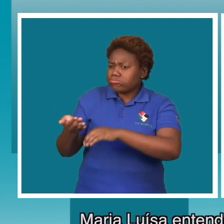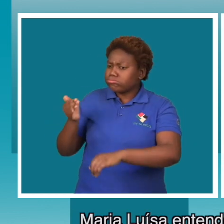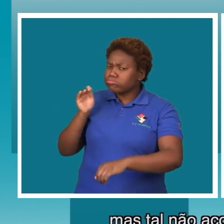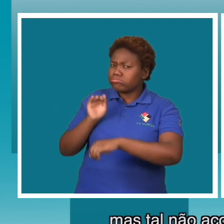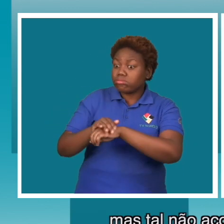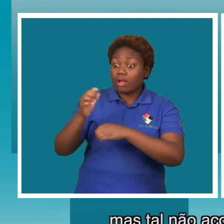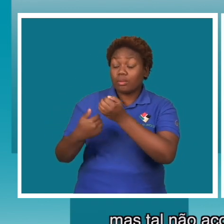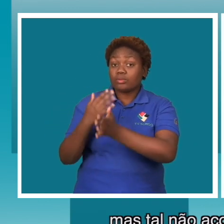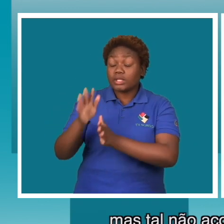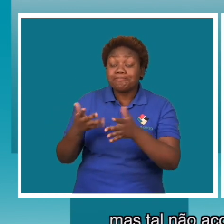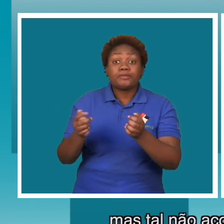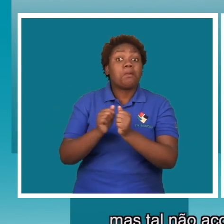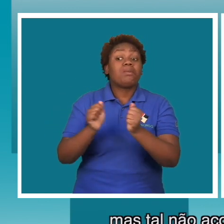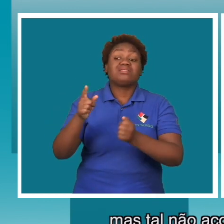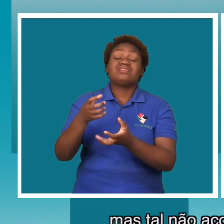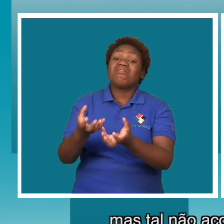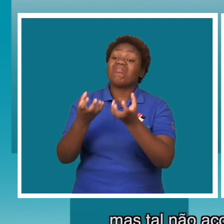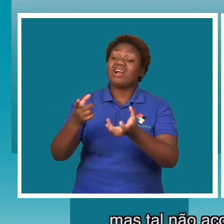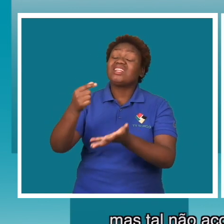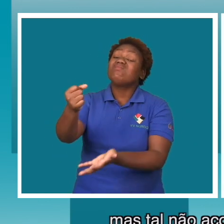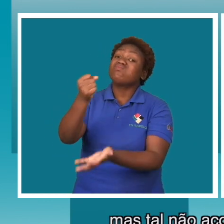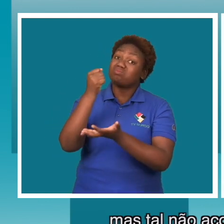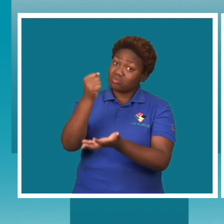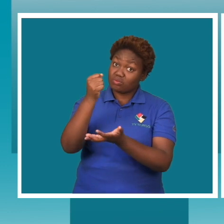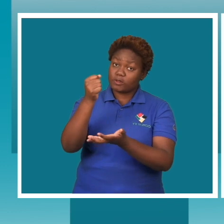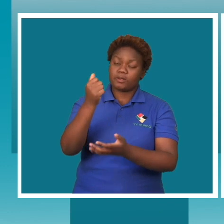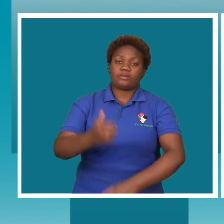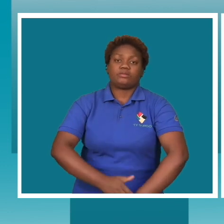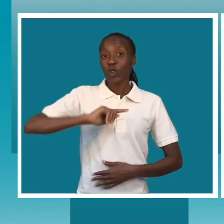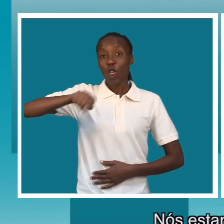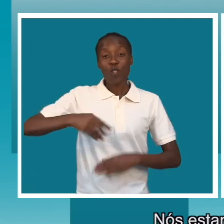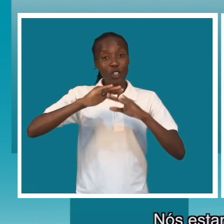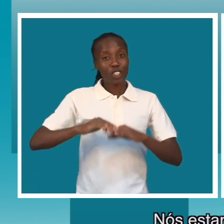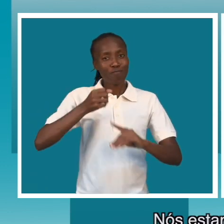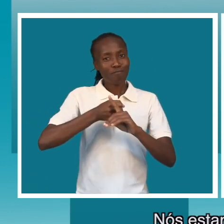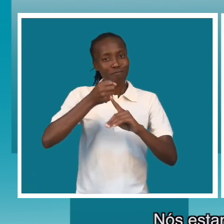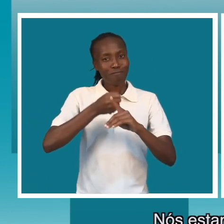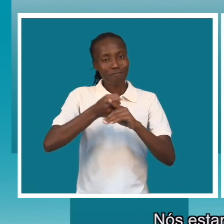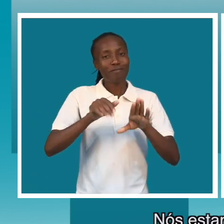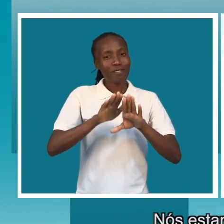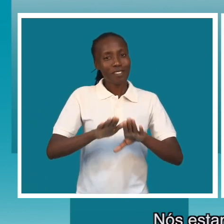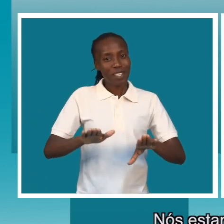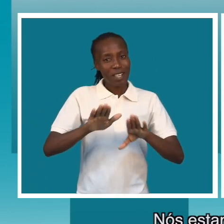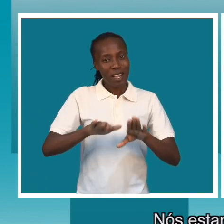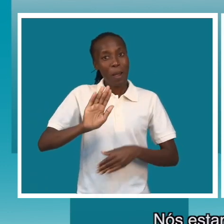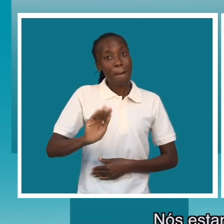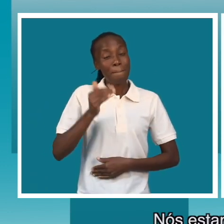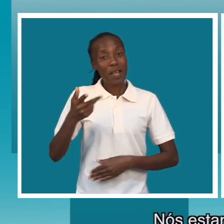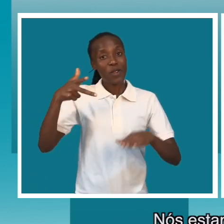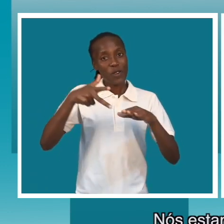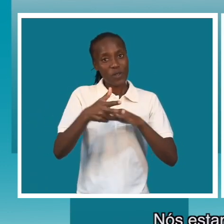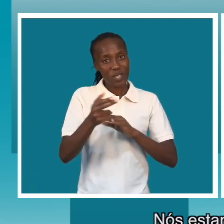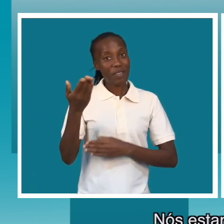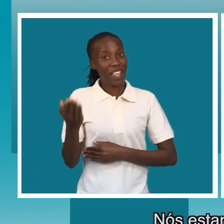Mas tal não acontece devido à falta de dinheiro. Nós estamos a lutar paulatinamente